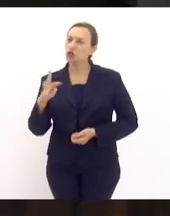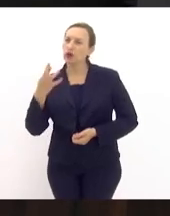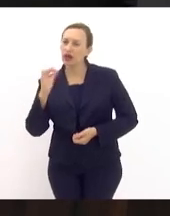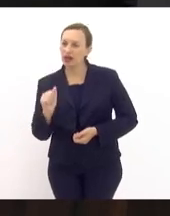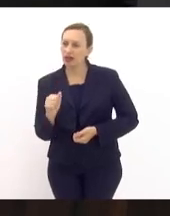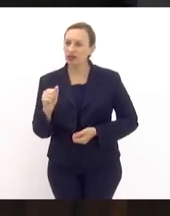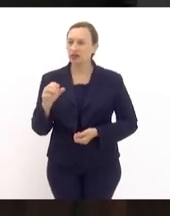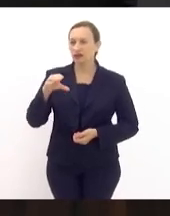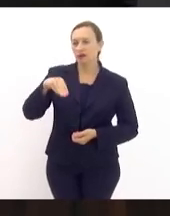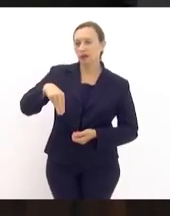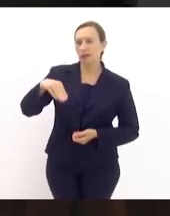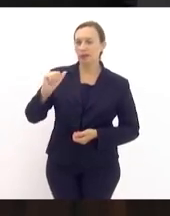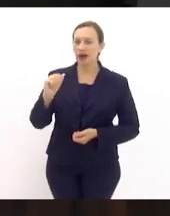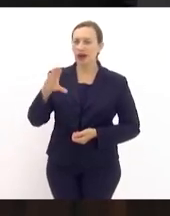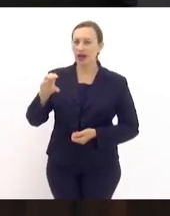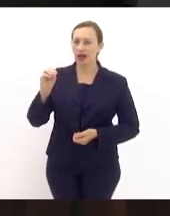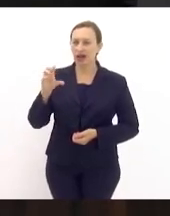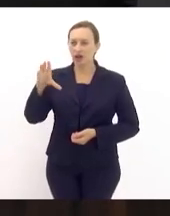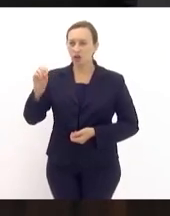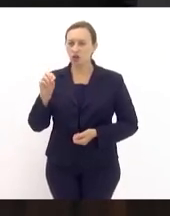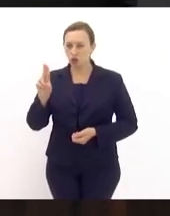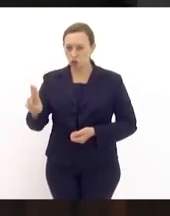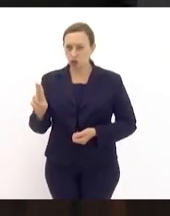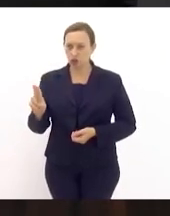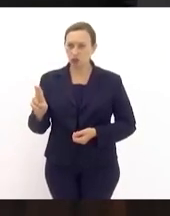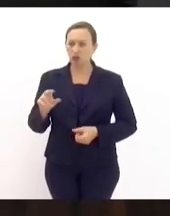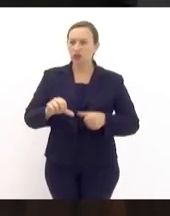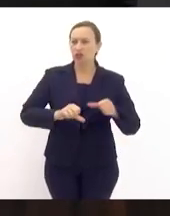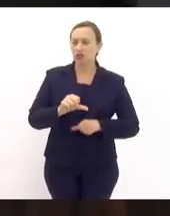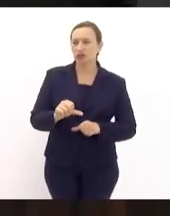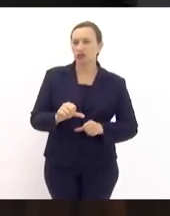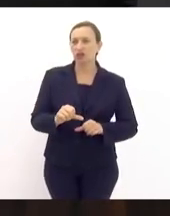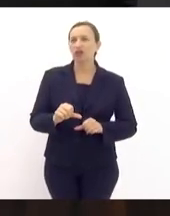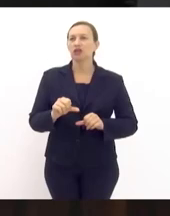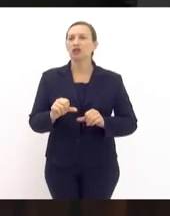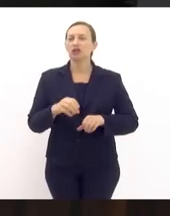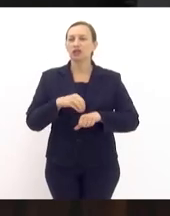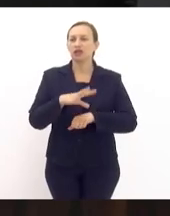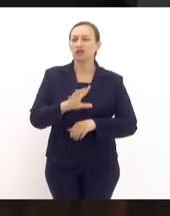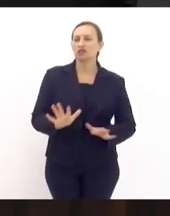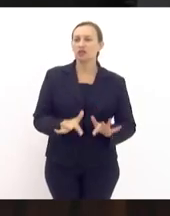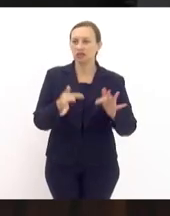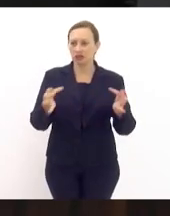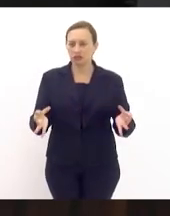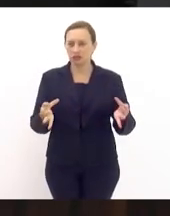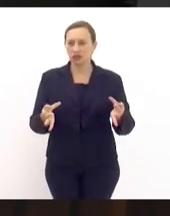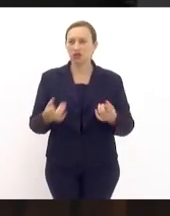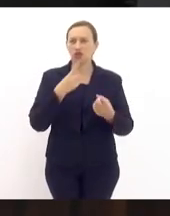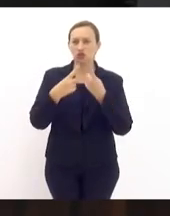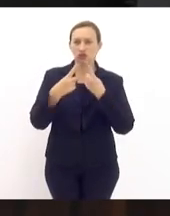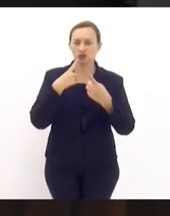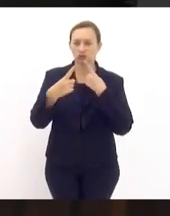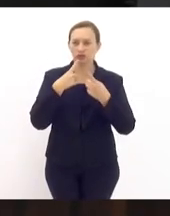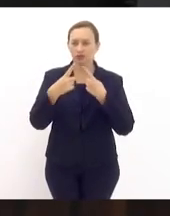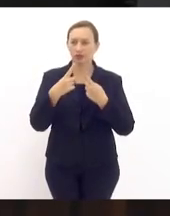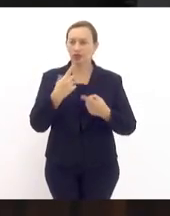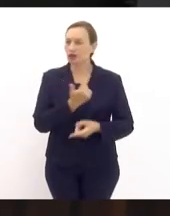de Indicações Legislativas pela Transformação e Indicação Simples. Relator, deputado Felipe Soares. Em discussão.